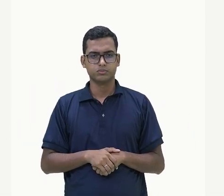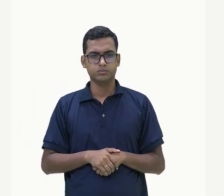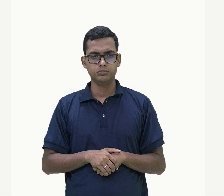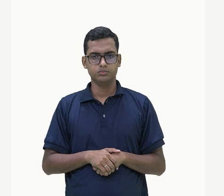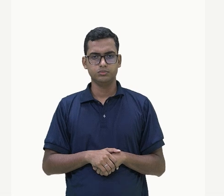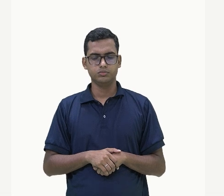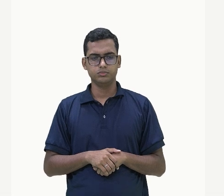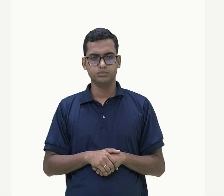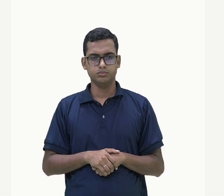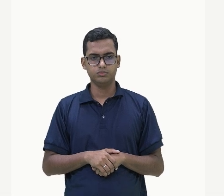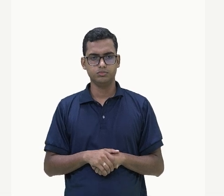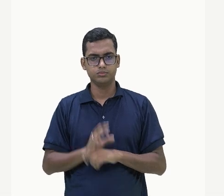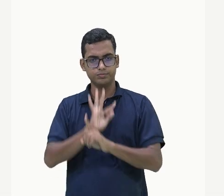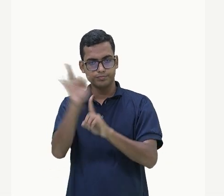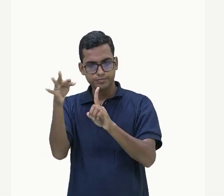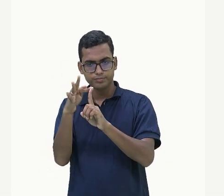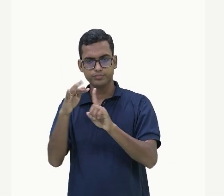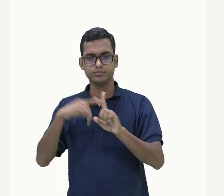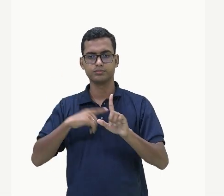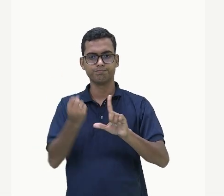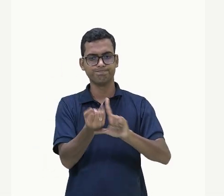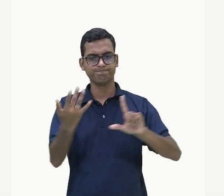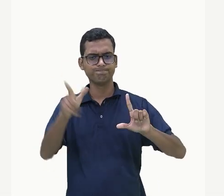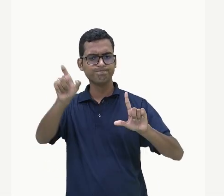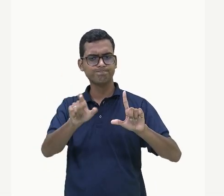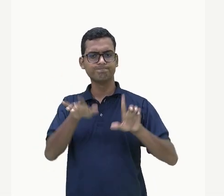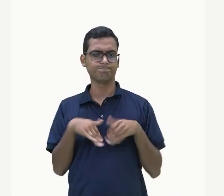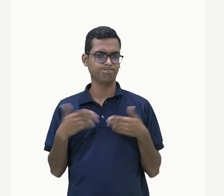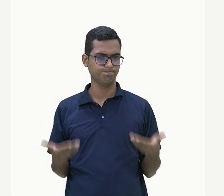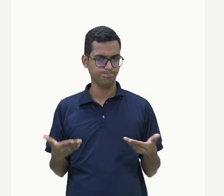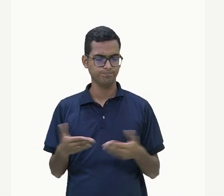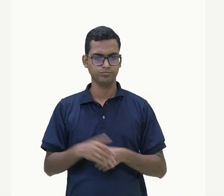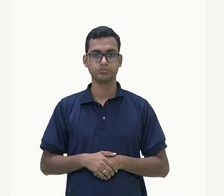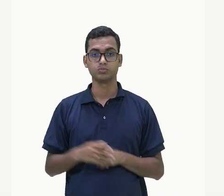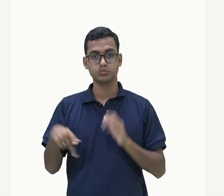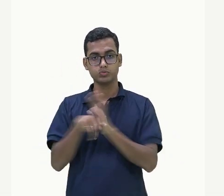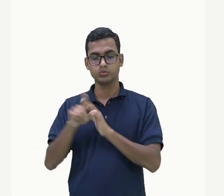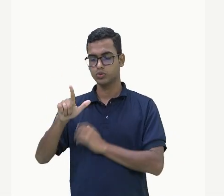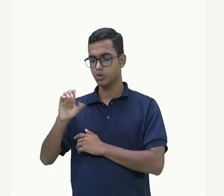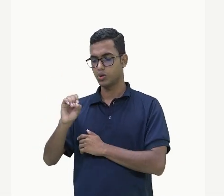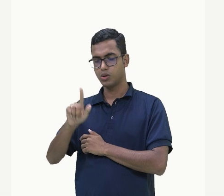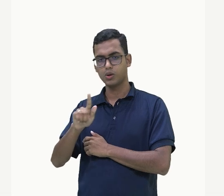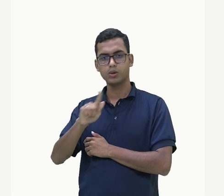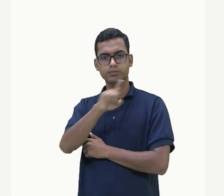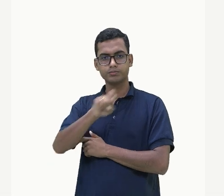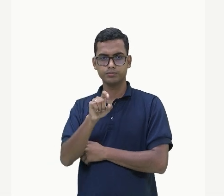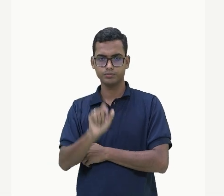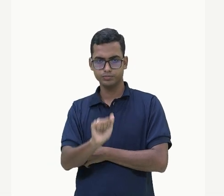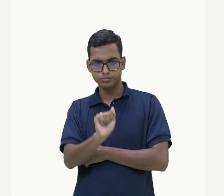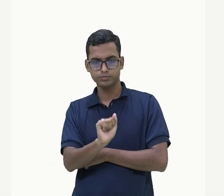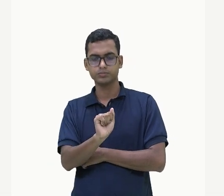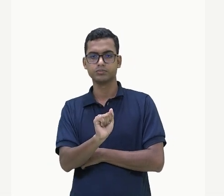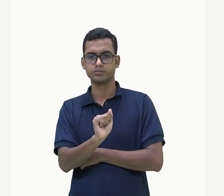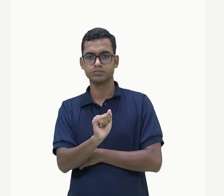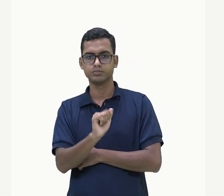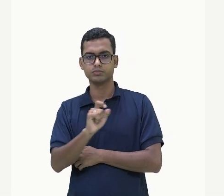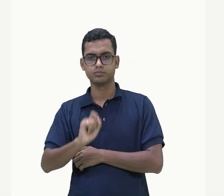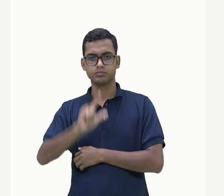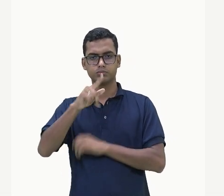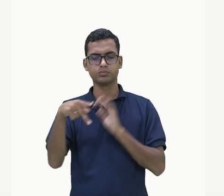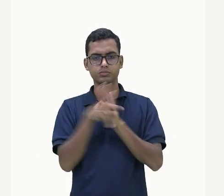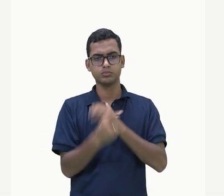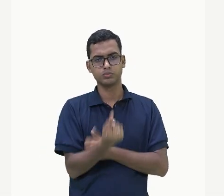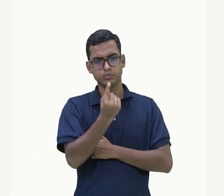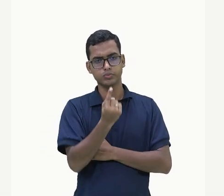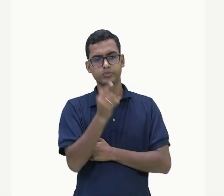Então, quando nós temos a função logarítmica log de x na base a com a maior do que 1, ela cresce muito lentamente,